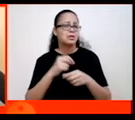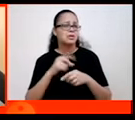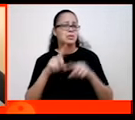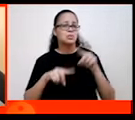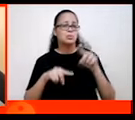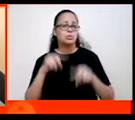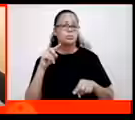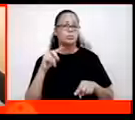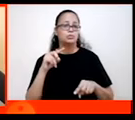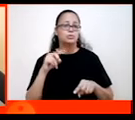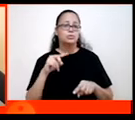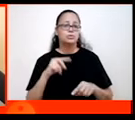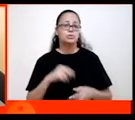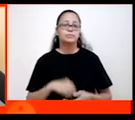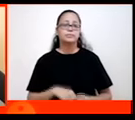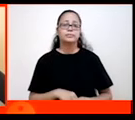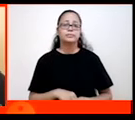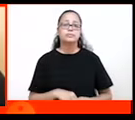a produtividade.